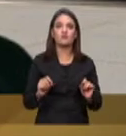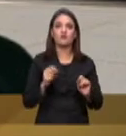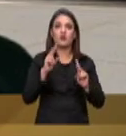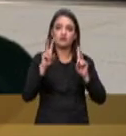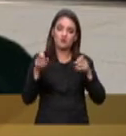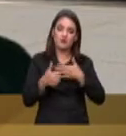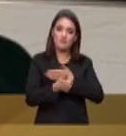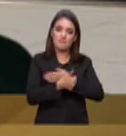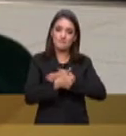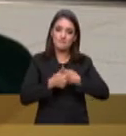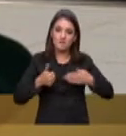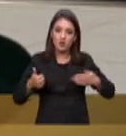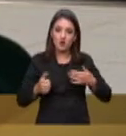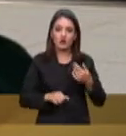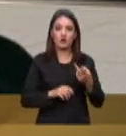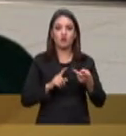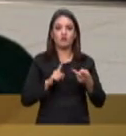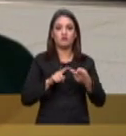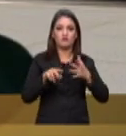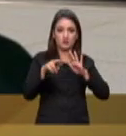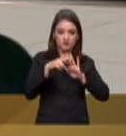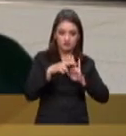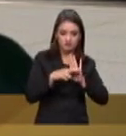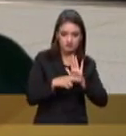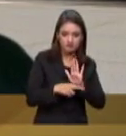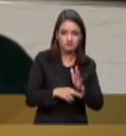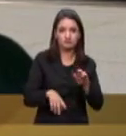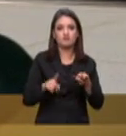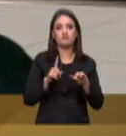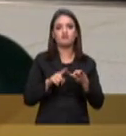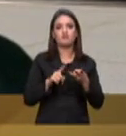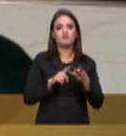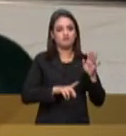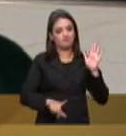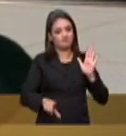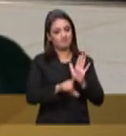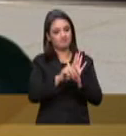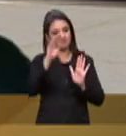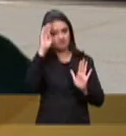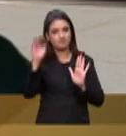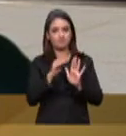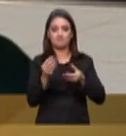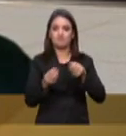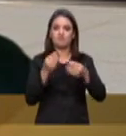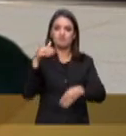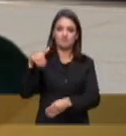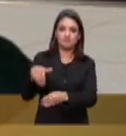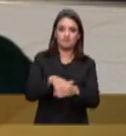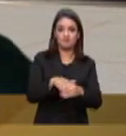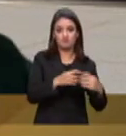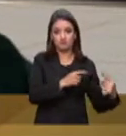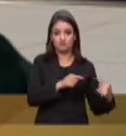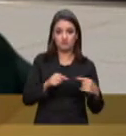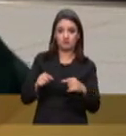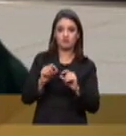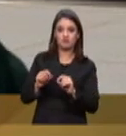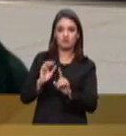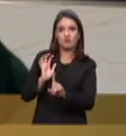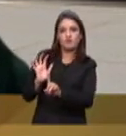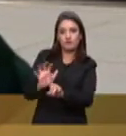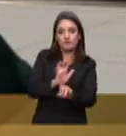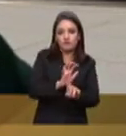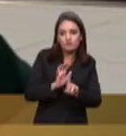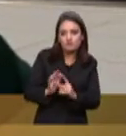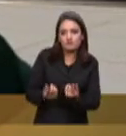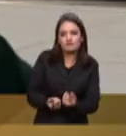moralidade, da normalidade e da legitimidade das eleições contra o quê? A influência do